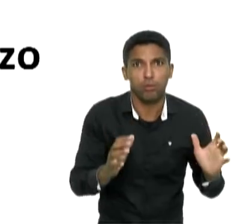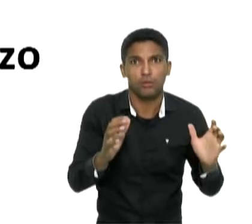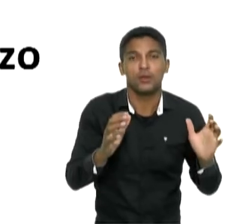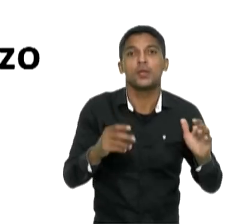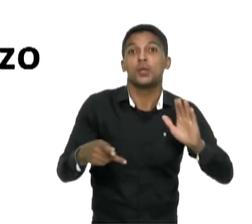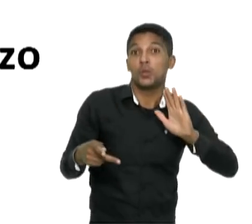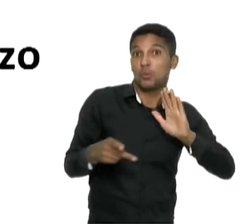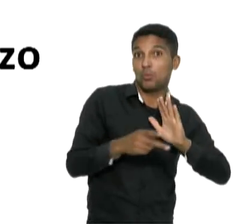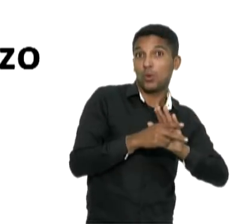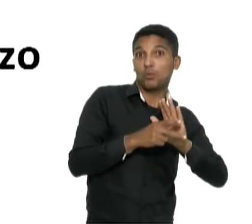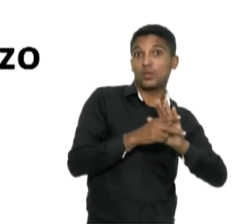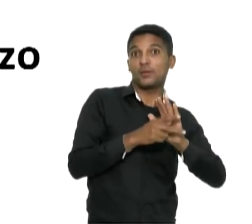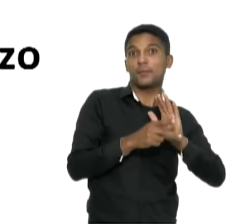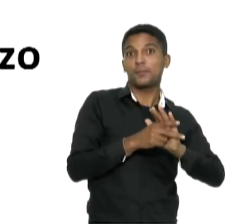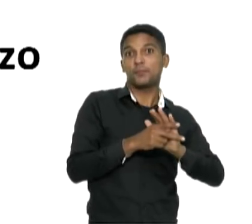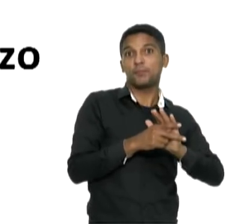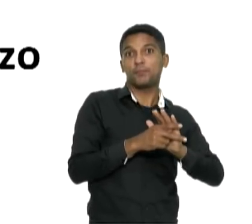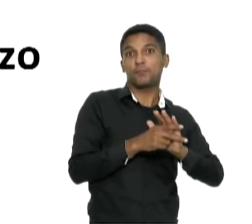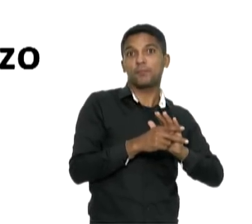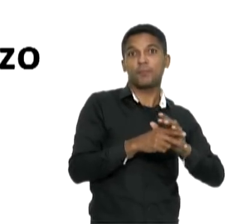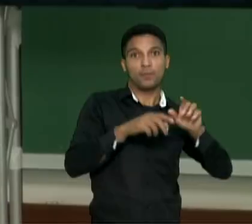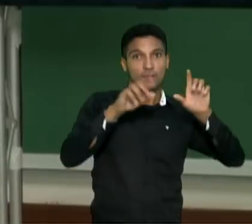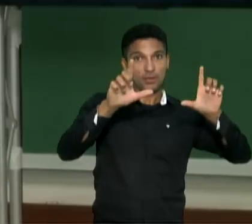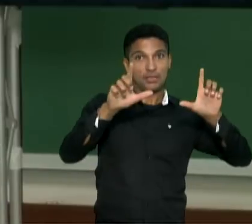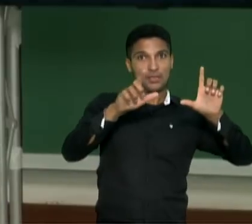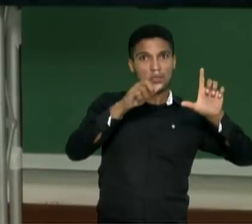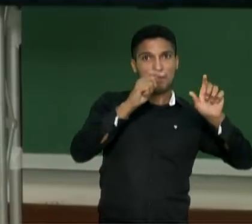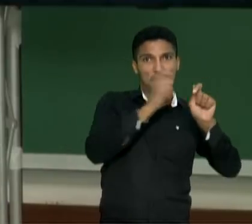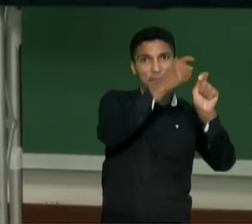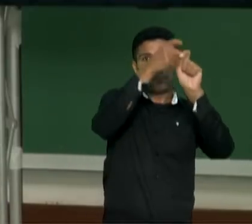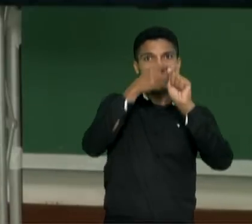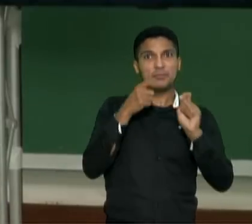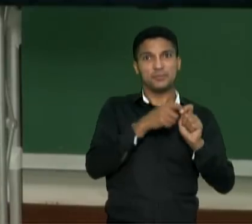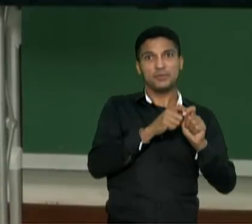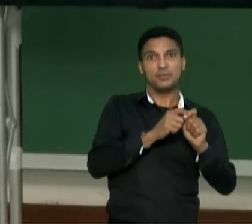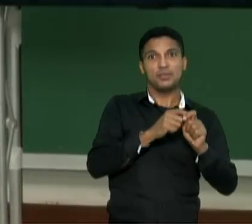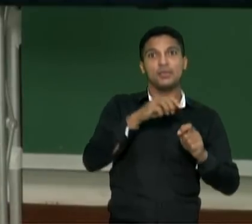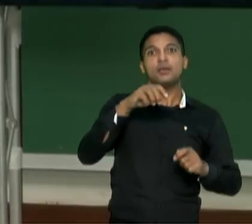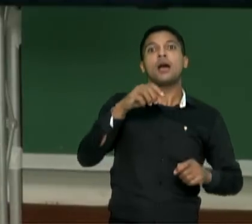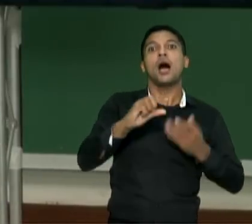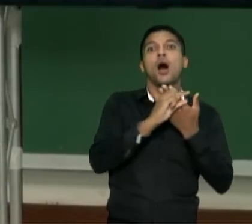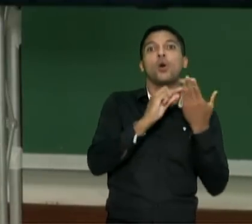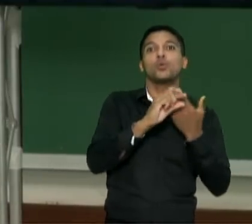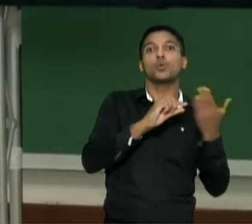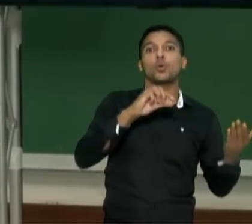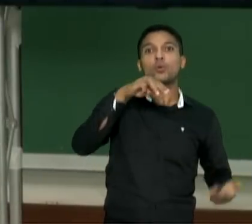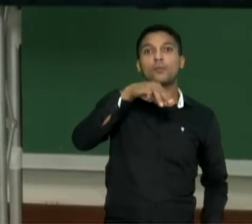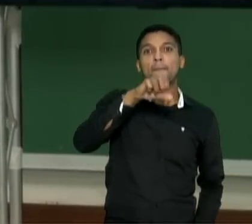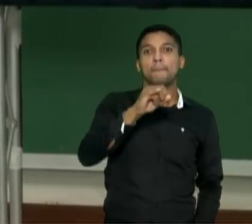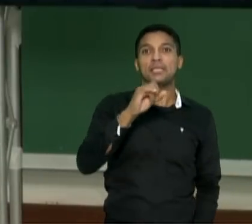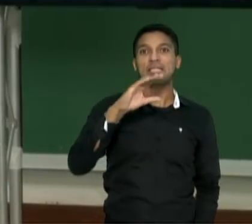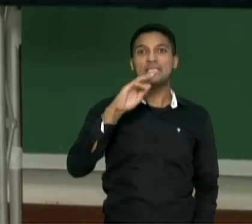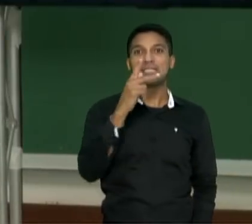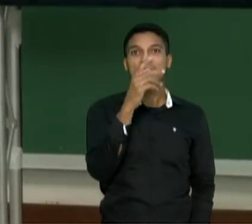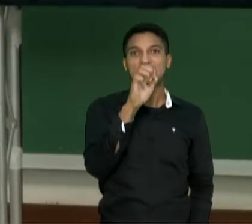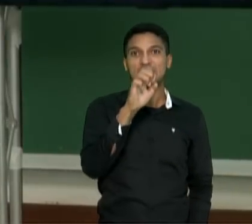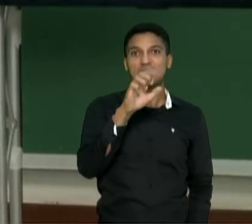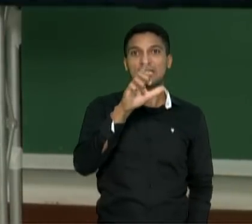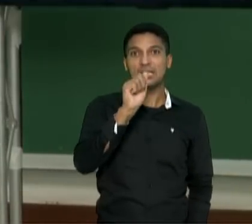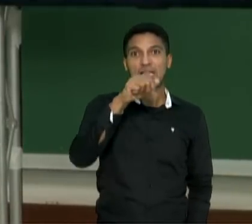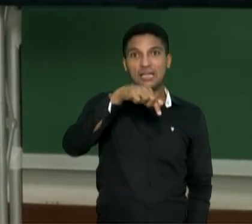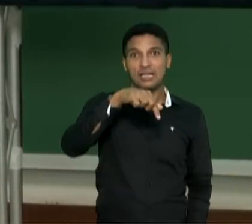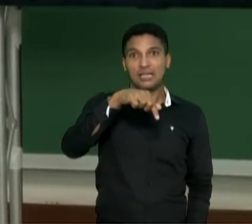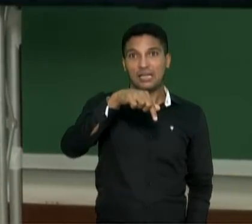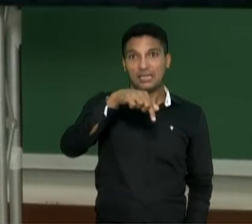a segunda também é do Davi, então seria o mesmo tema, né? De Gian Lorenzo Bernini. Só que assim, a